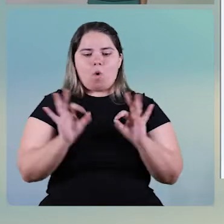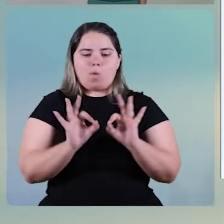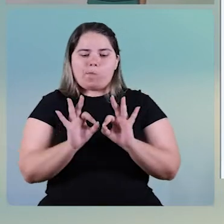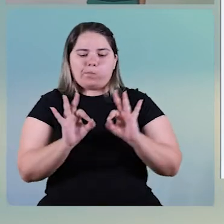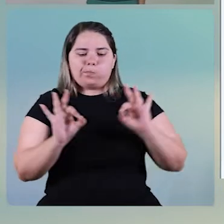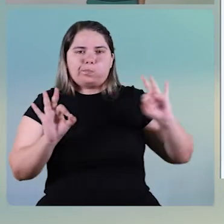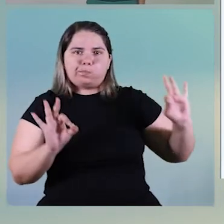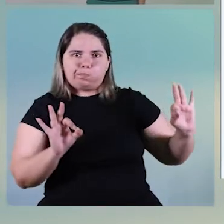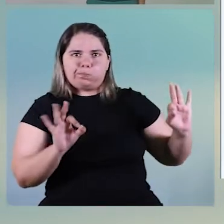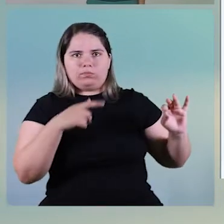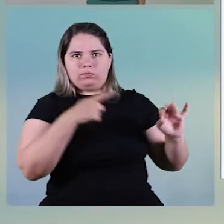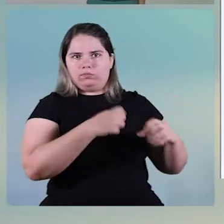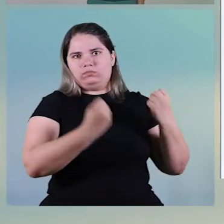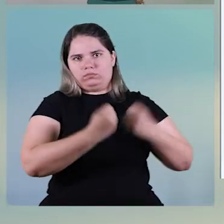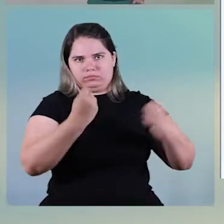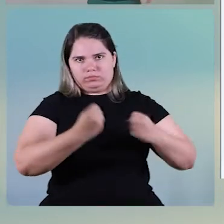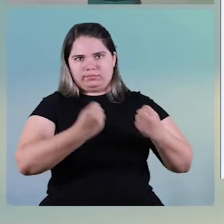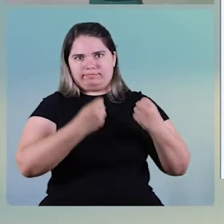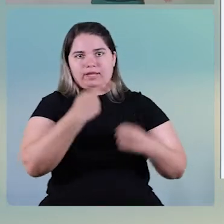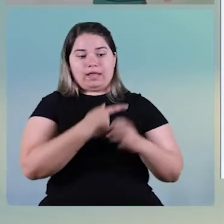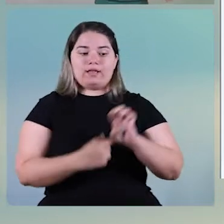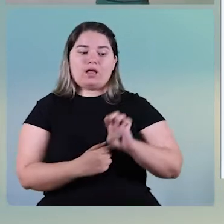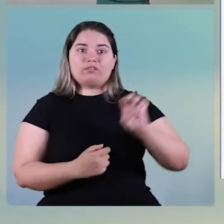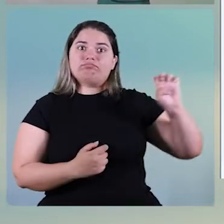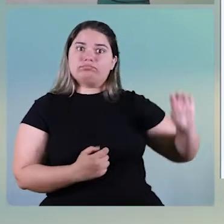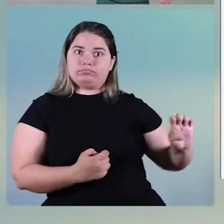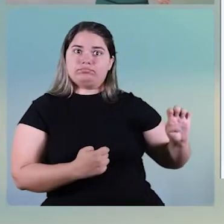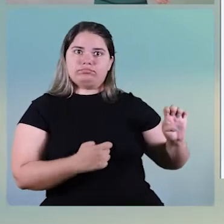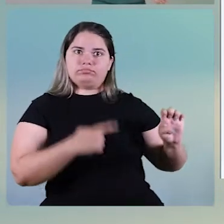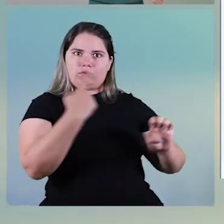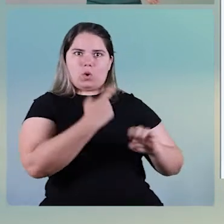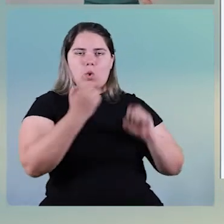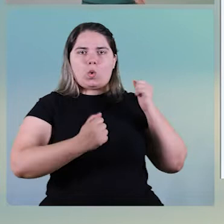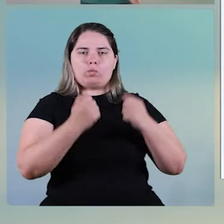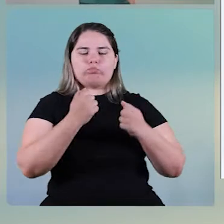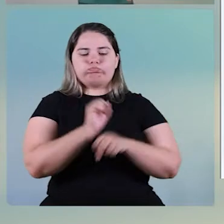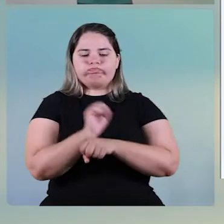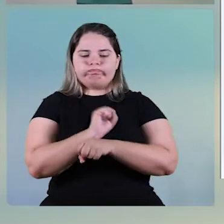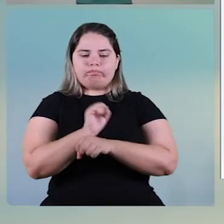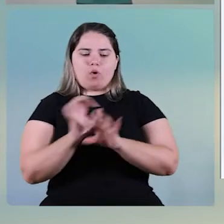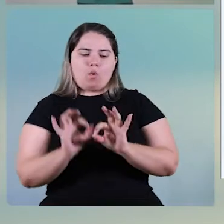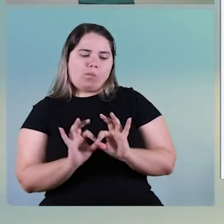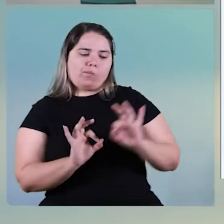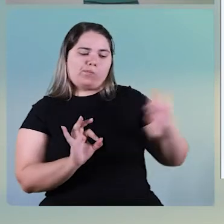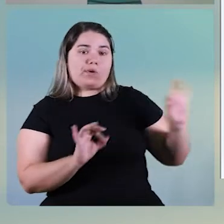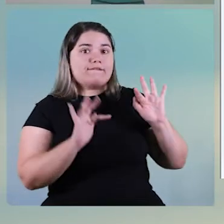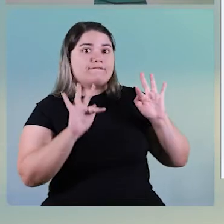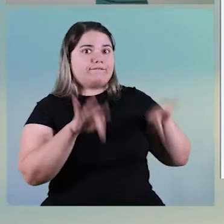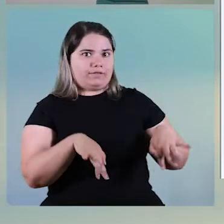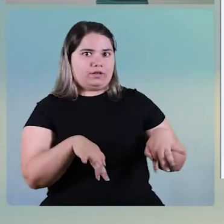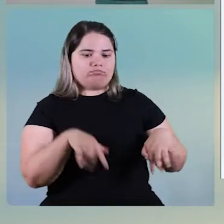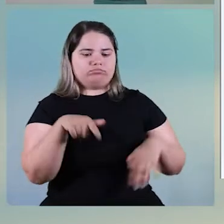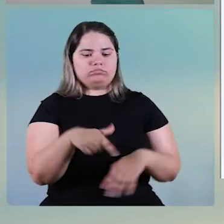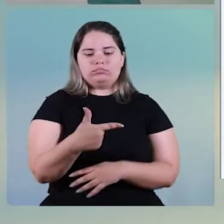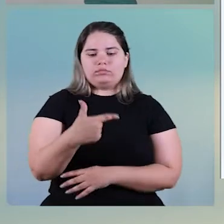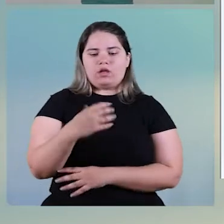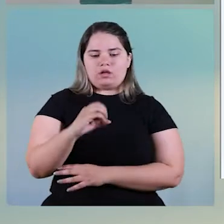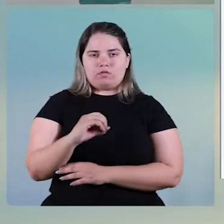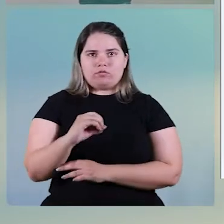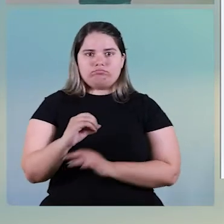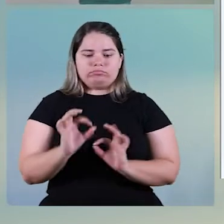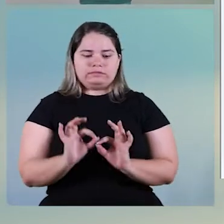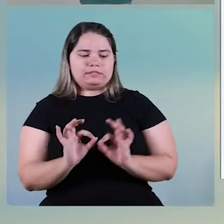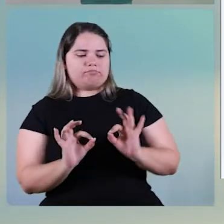automóvel foi esse para a esquerda, o deslocamento final dele. Na realidade, ele foi do 20 ao 60 e